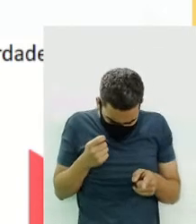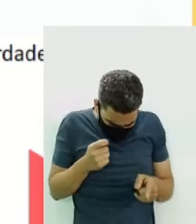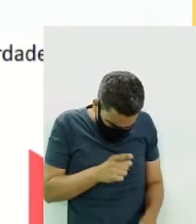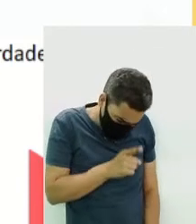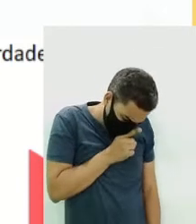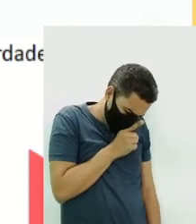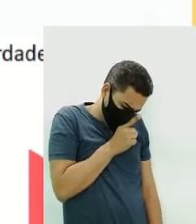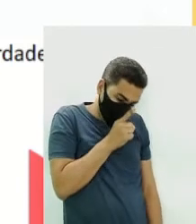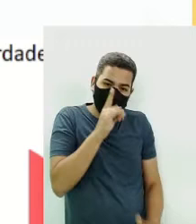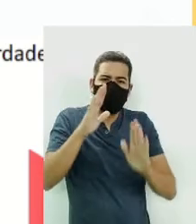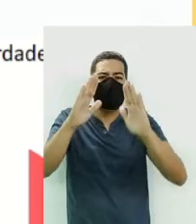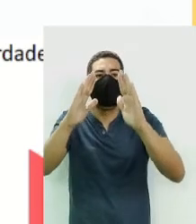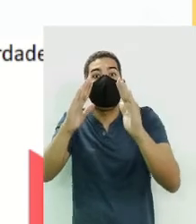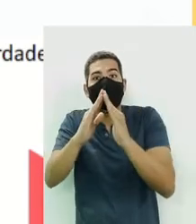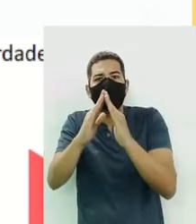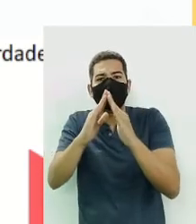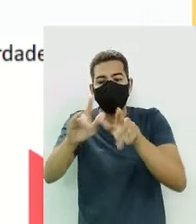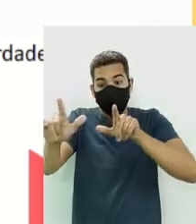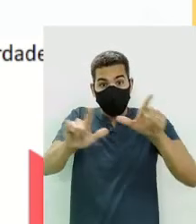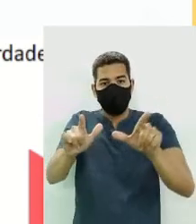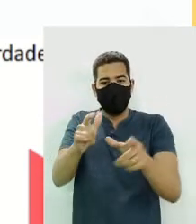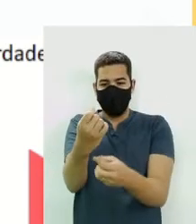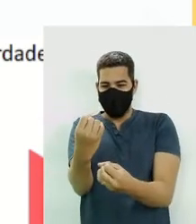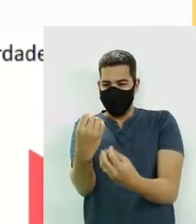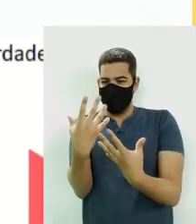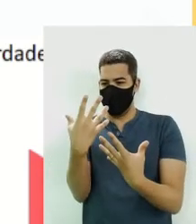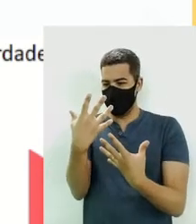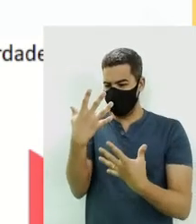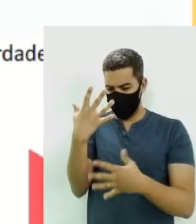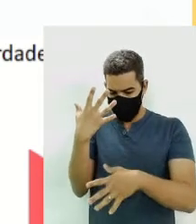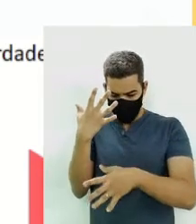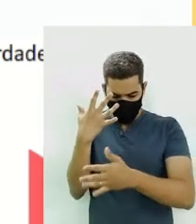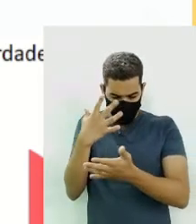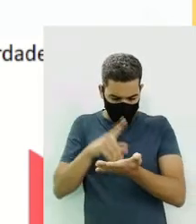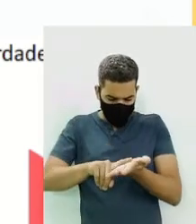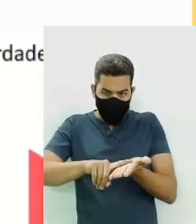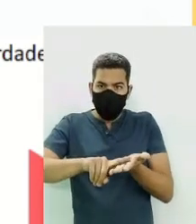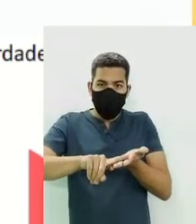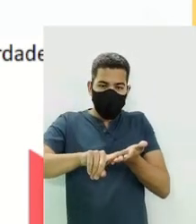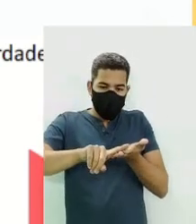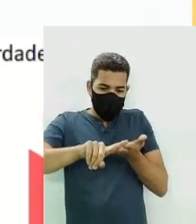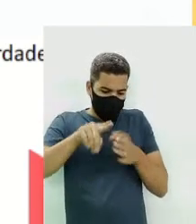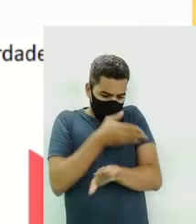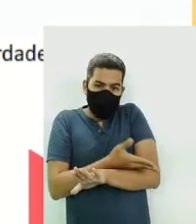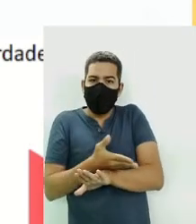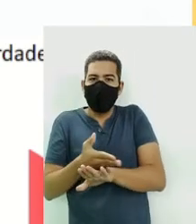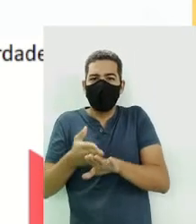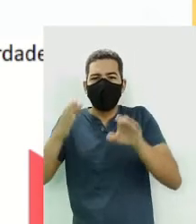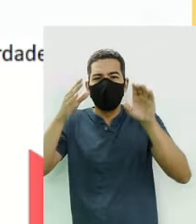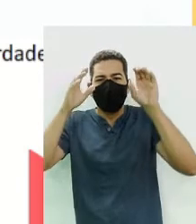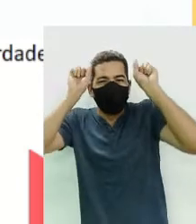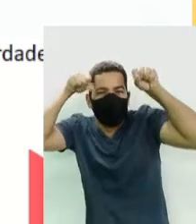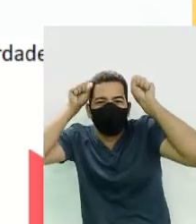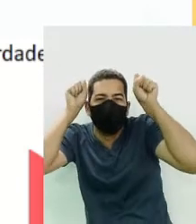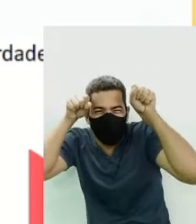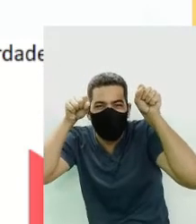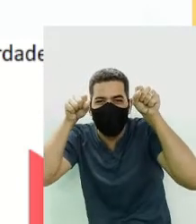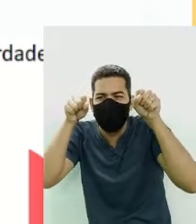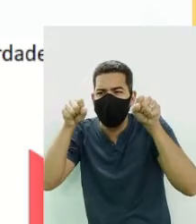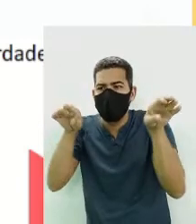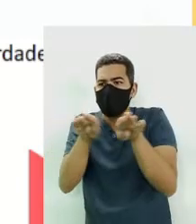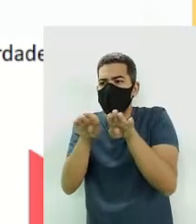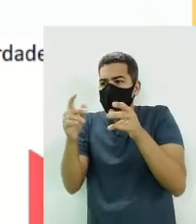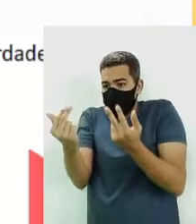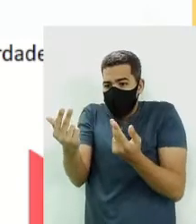casa. Desde cedo a TV ensina que bonito é ter pele clara, alva branca, como a da Xuxa, que me empurraram